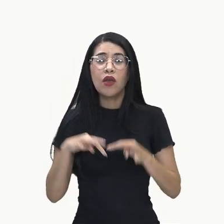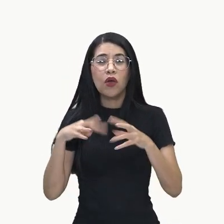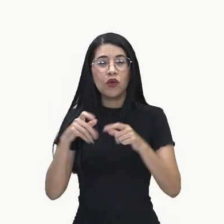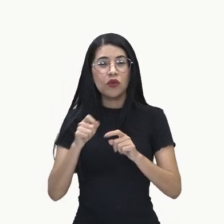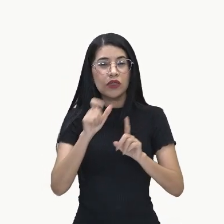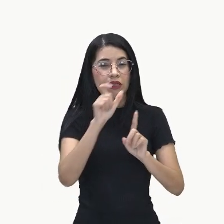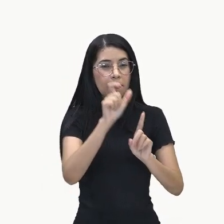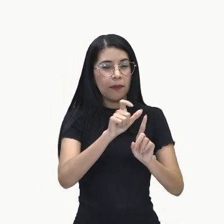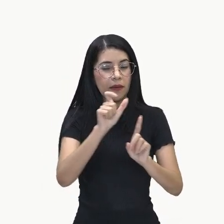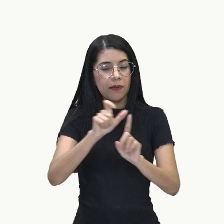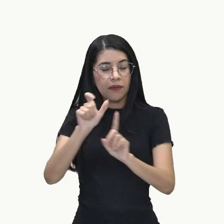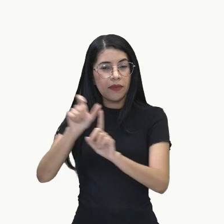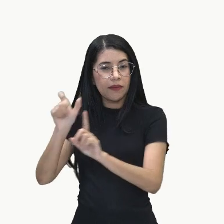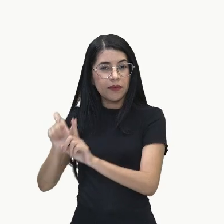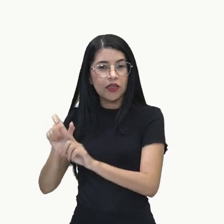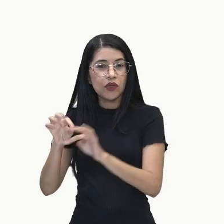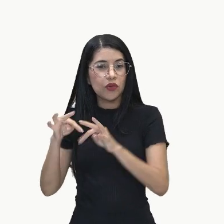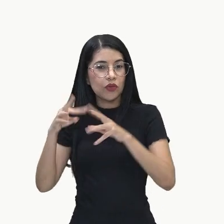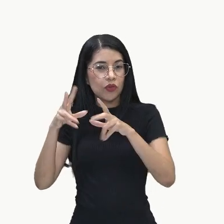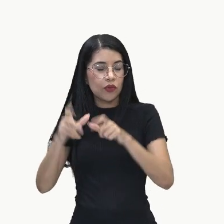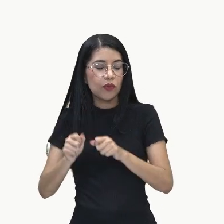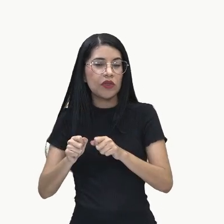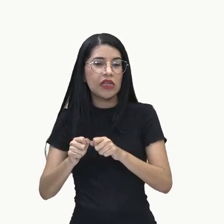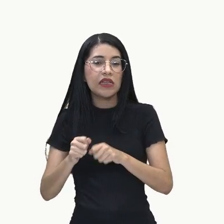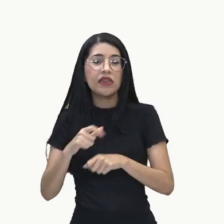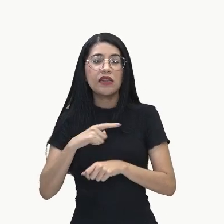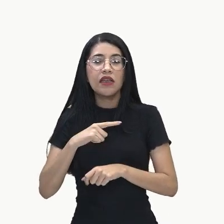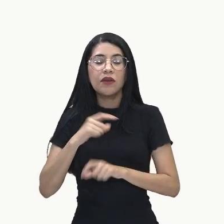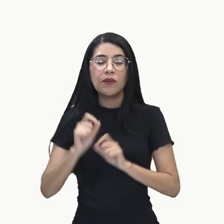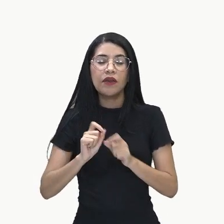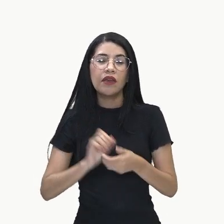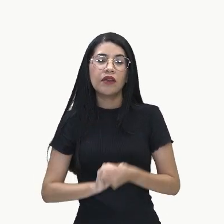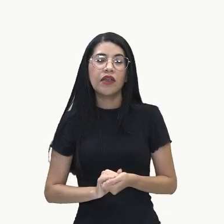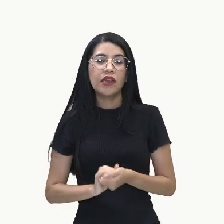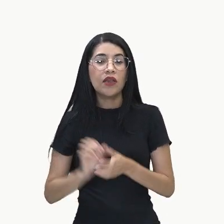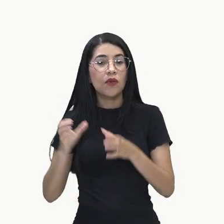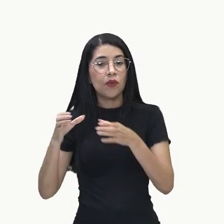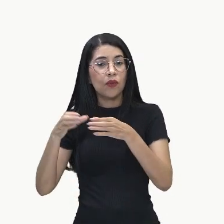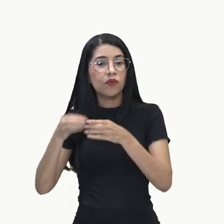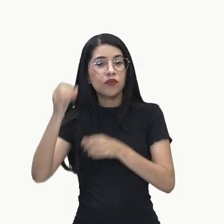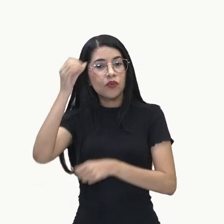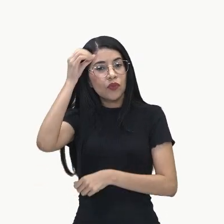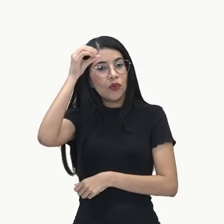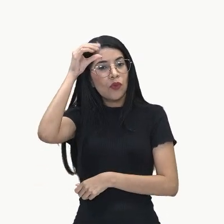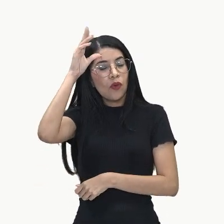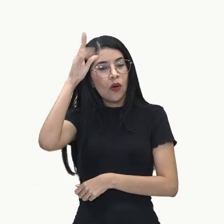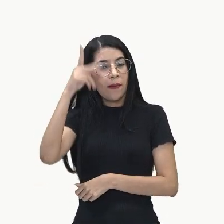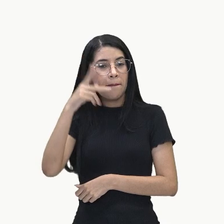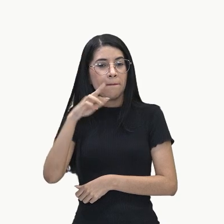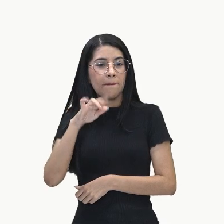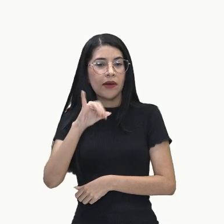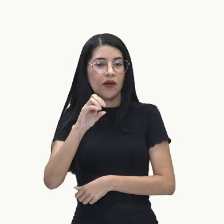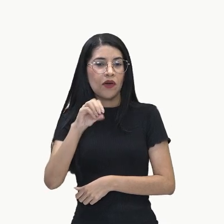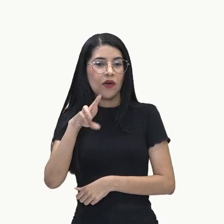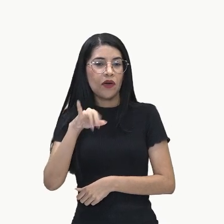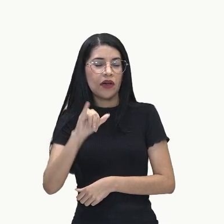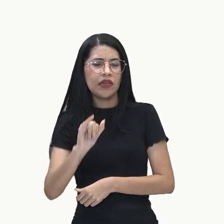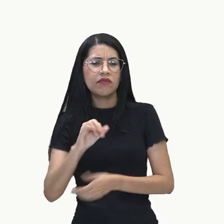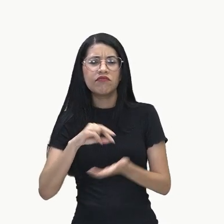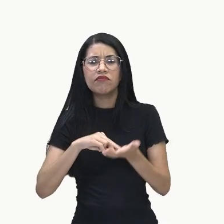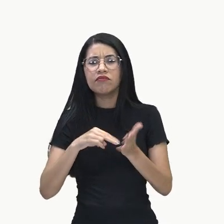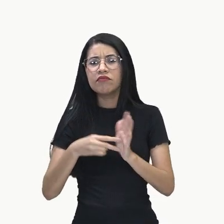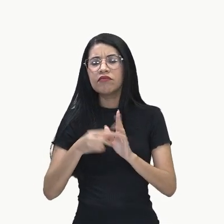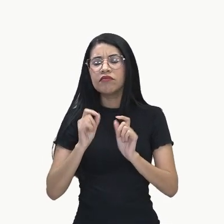indivíduo, olha só que interessante, tem um conjunto de conhecimentos a priori. O que é isso, professor?